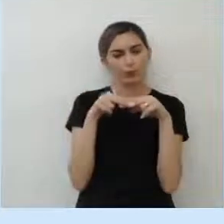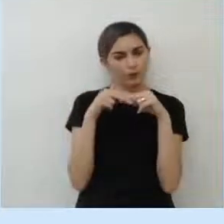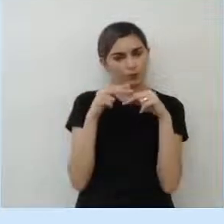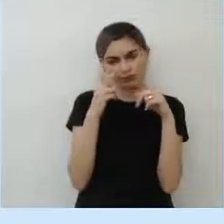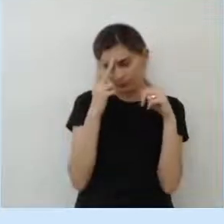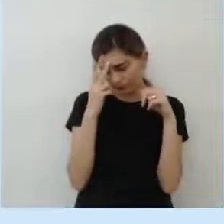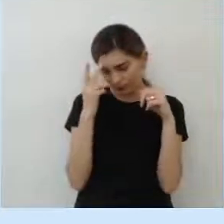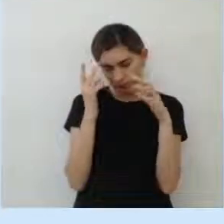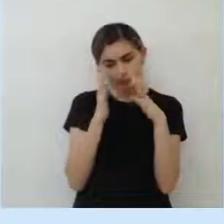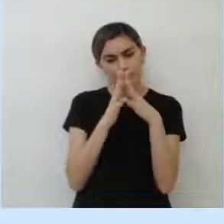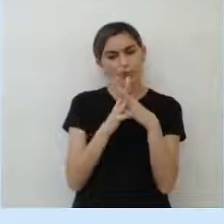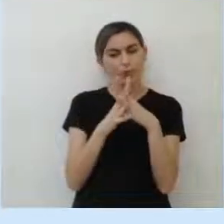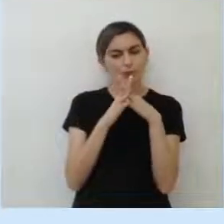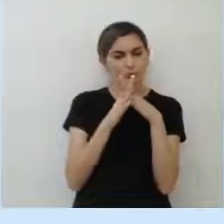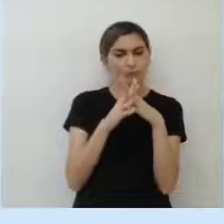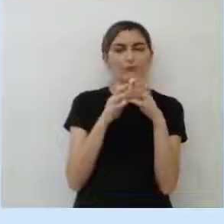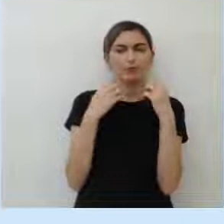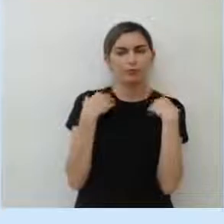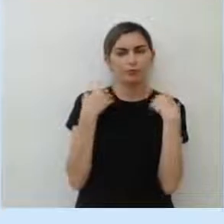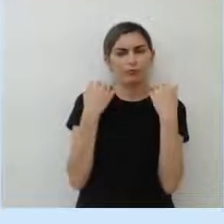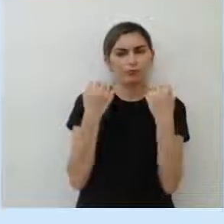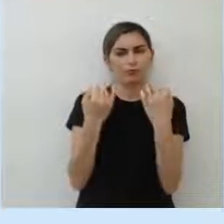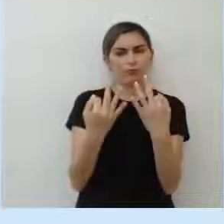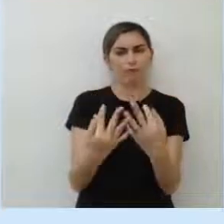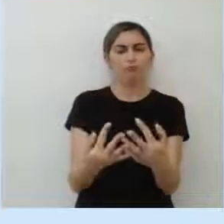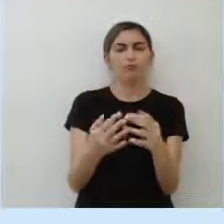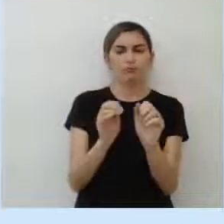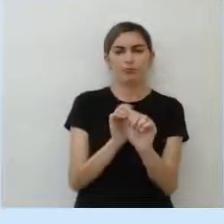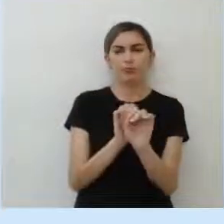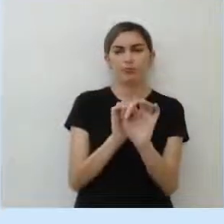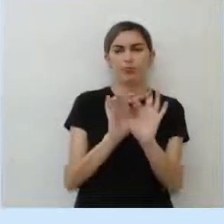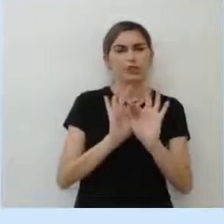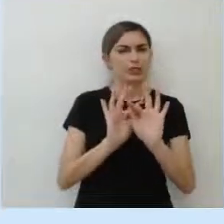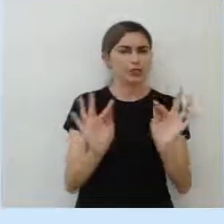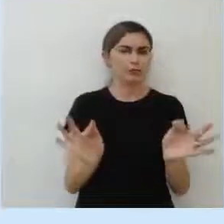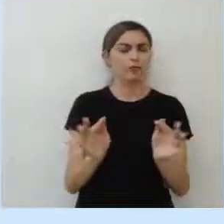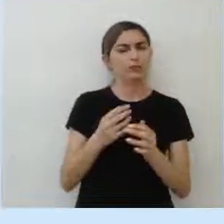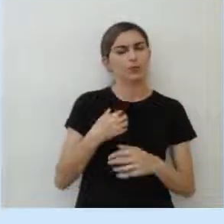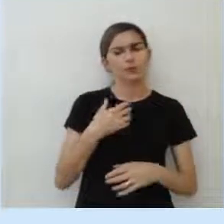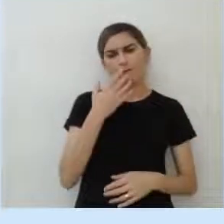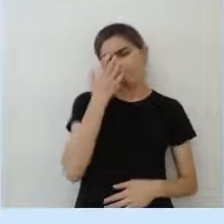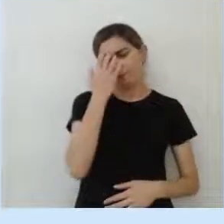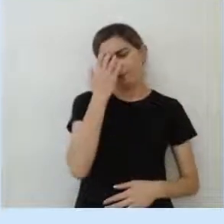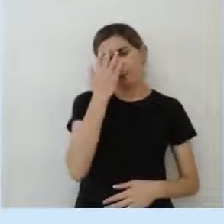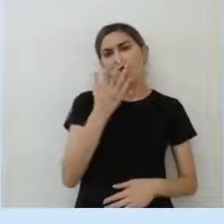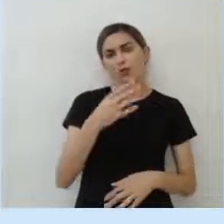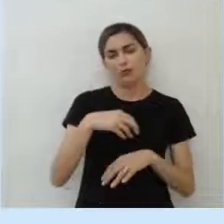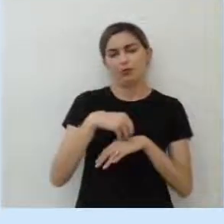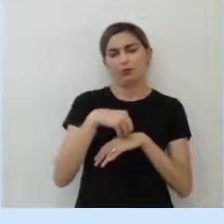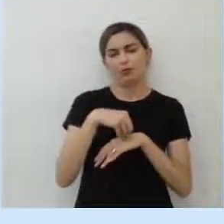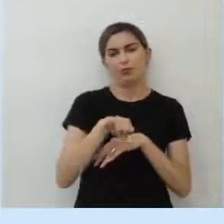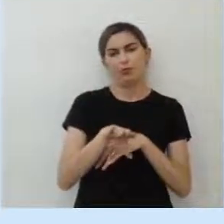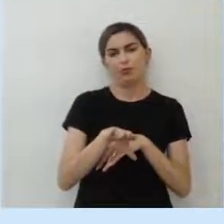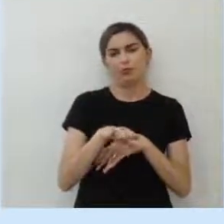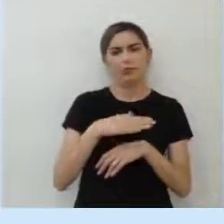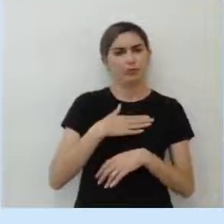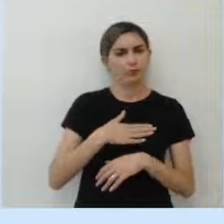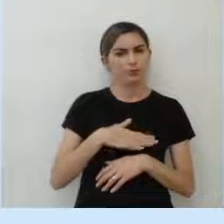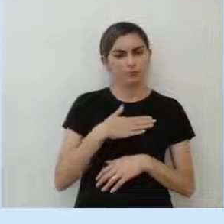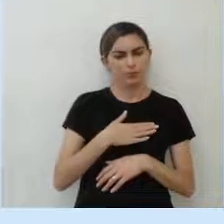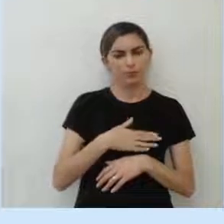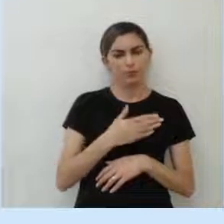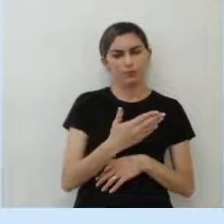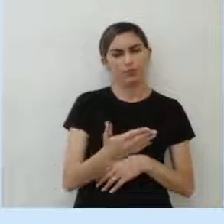pessoas acabam confundindo. Então vou explicar para vocês de uma forma bem prática, bem fácil. Vou dar uma dica super tranquila para